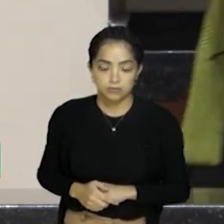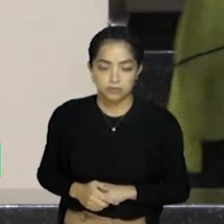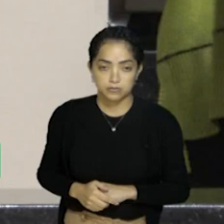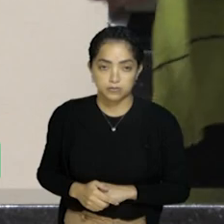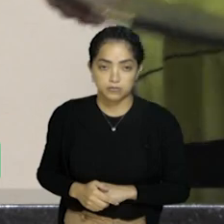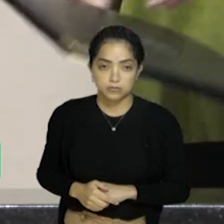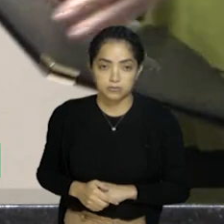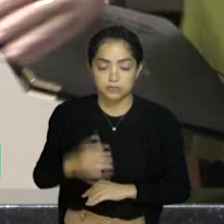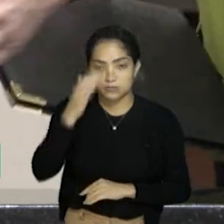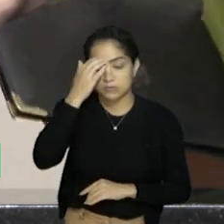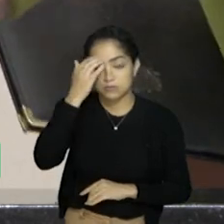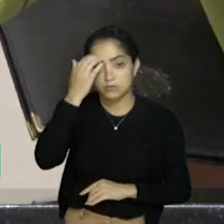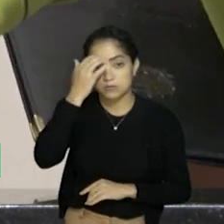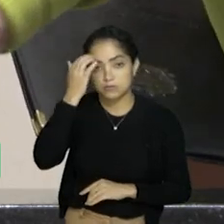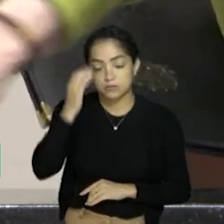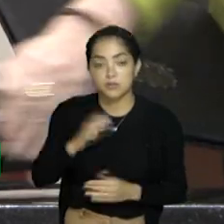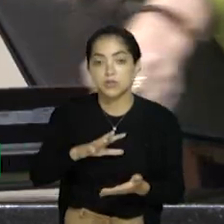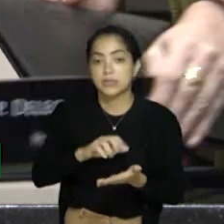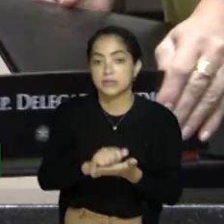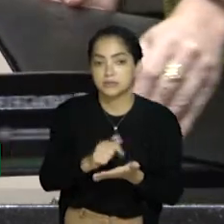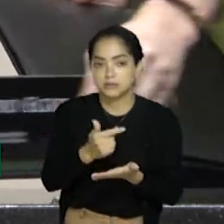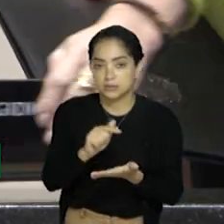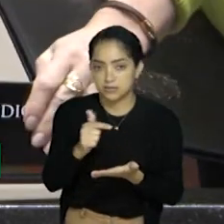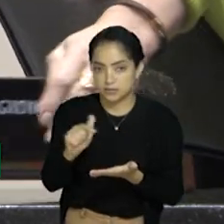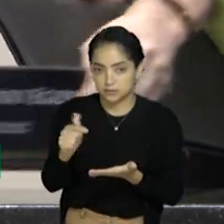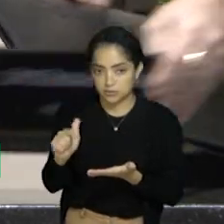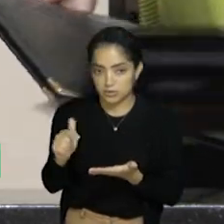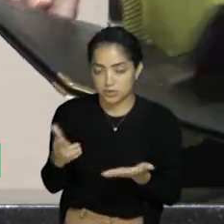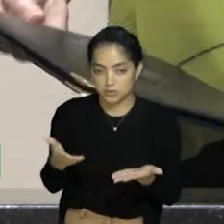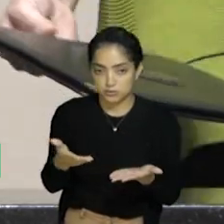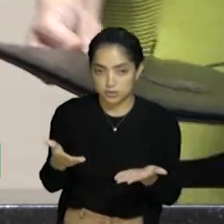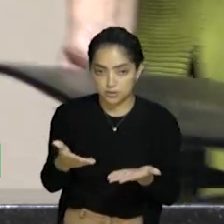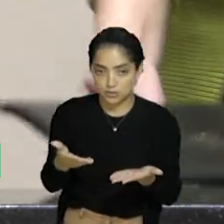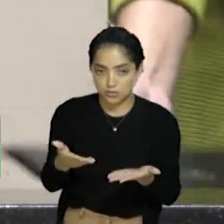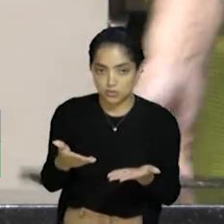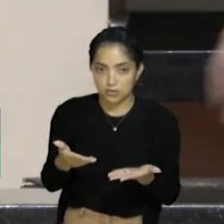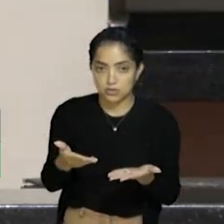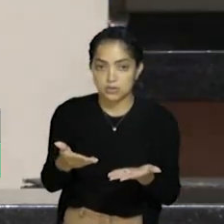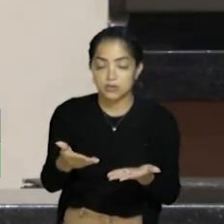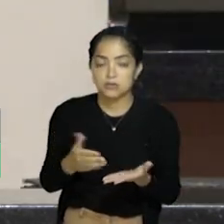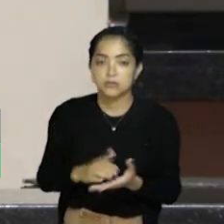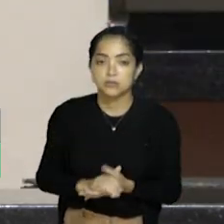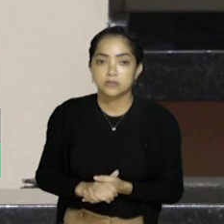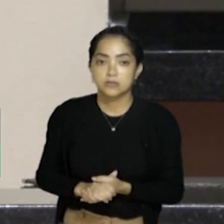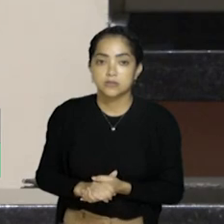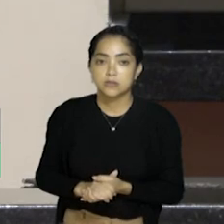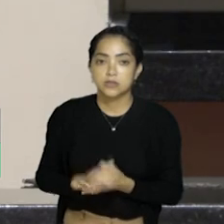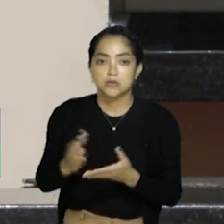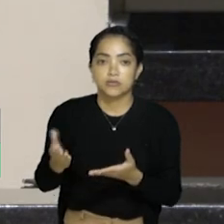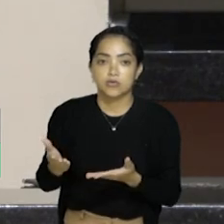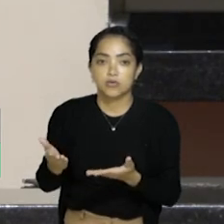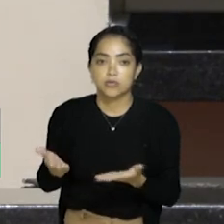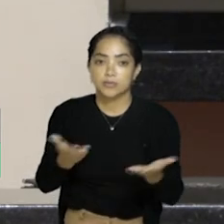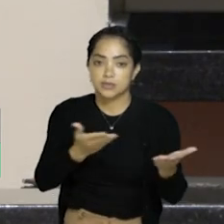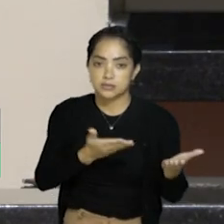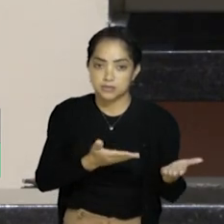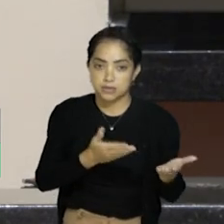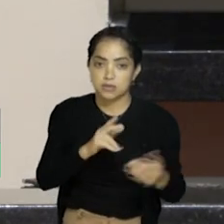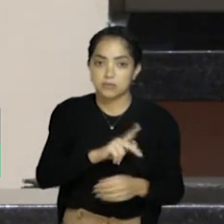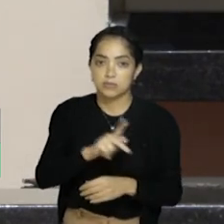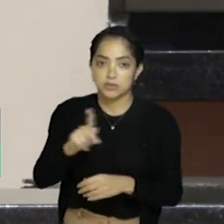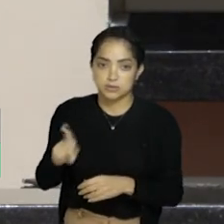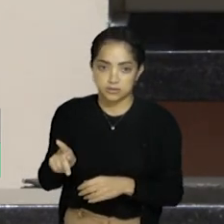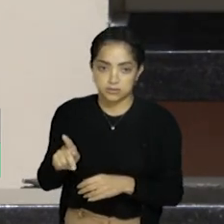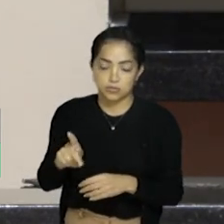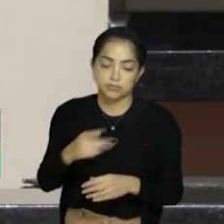não havendo partidos ou queira se manifestar no horário dos partidos políticos repasso aqui a presidência desta casa o deputado